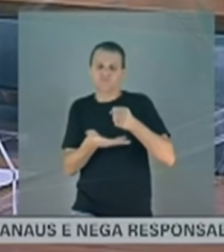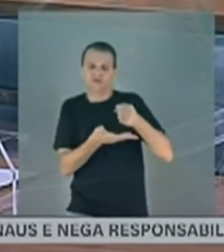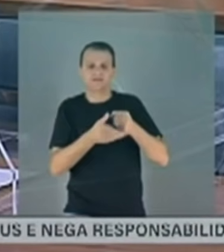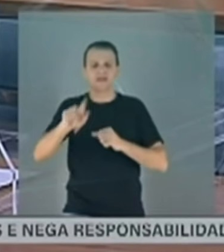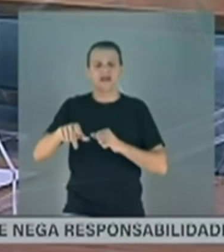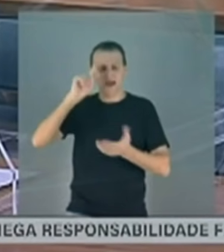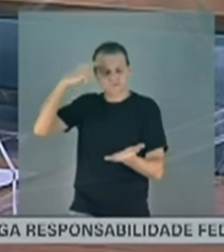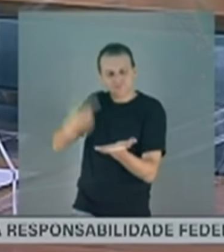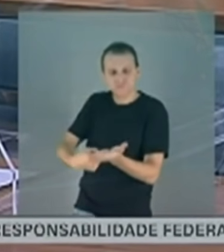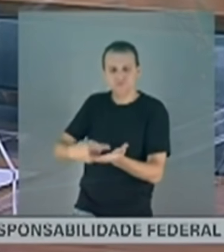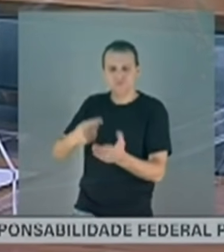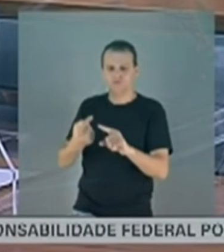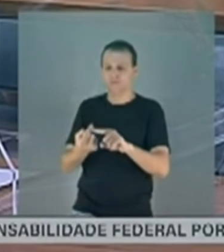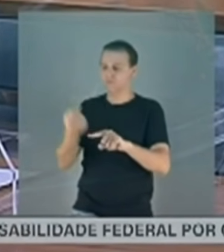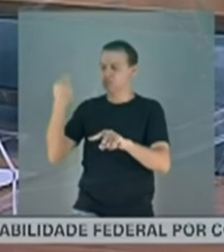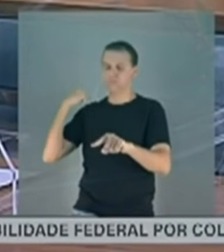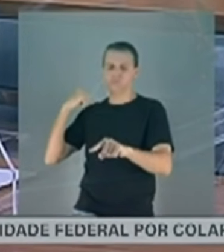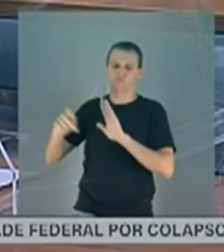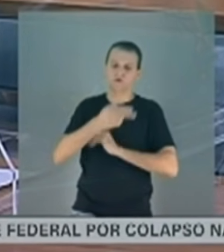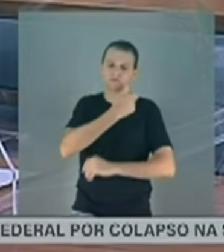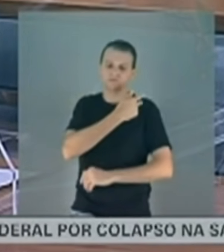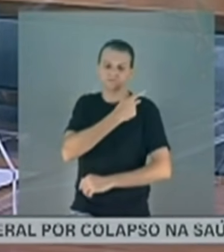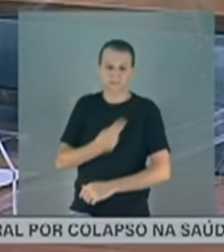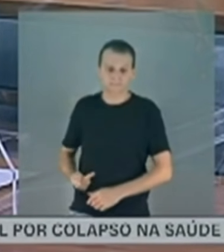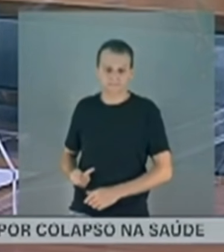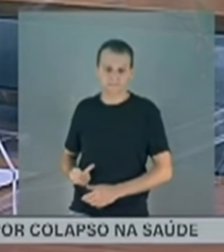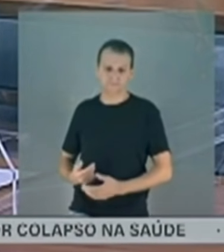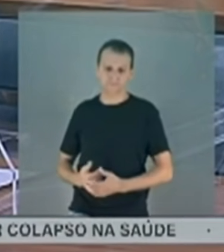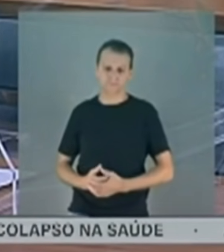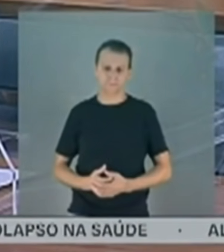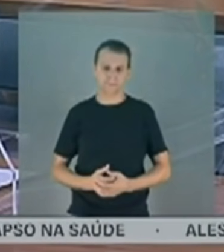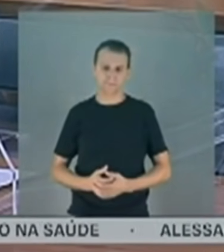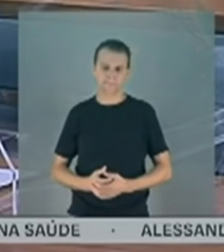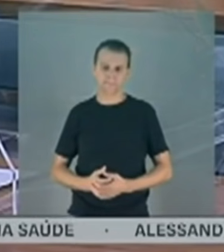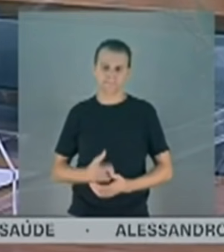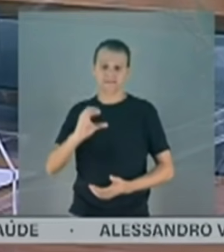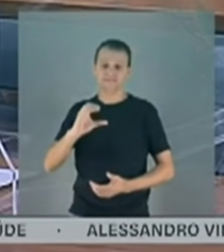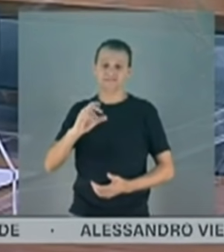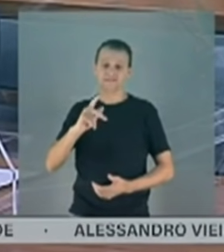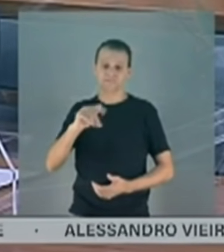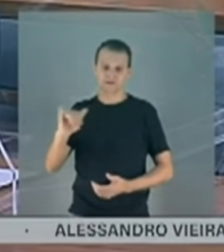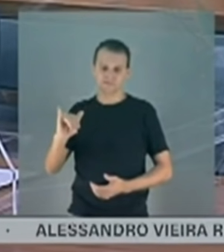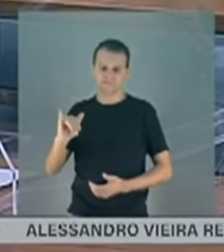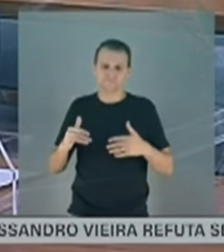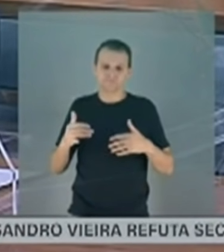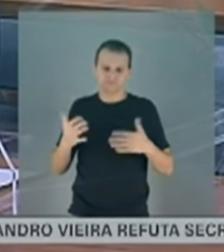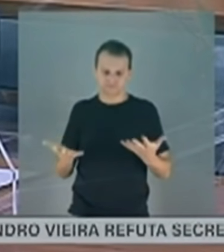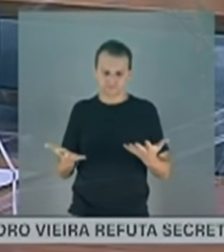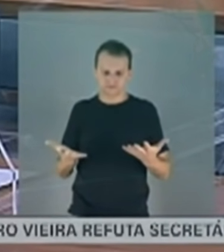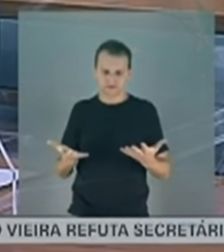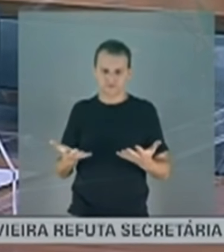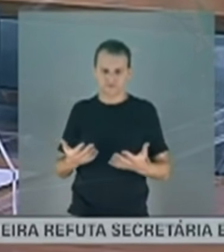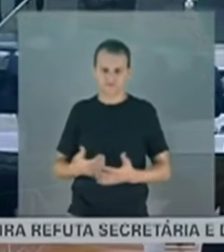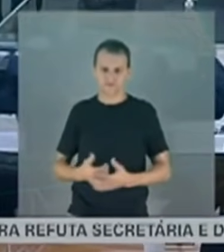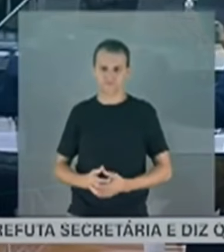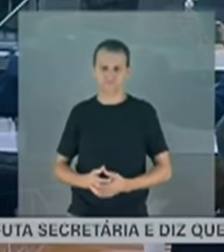decisão da época da presidência do senador... Não, é CPI. Então, o que nós ajustamos ali, apenas